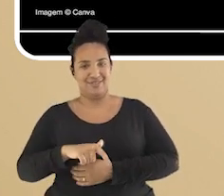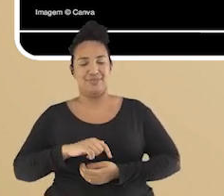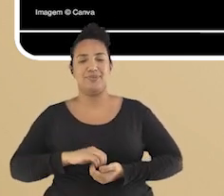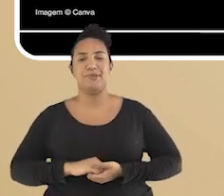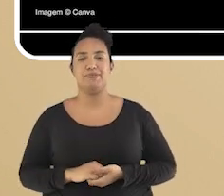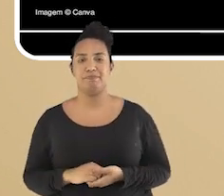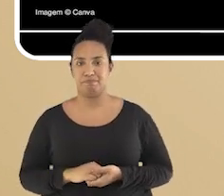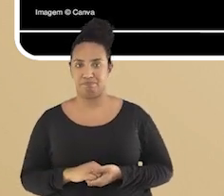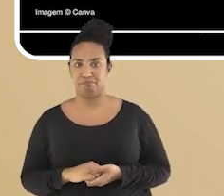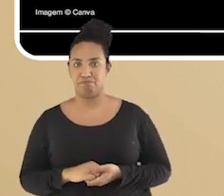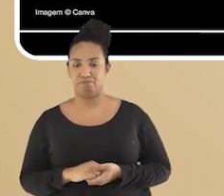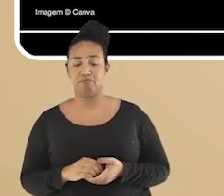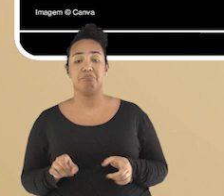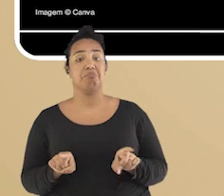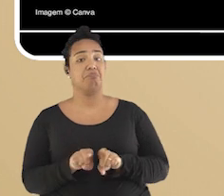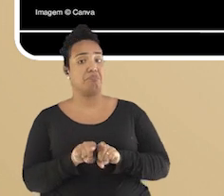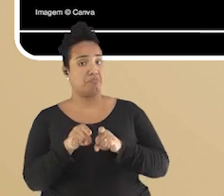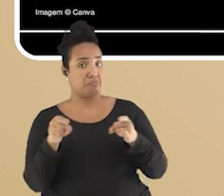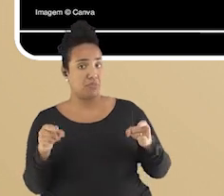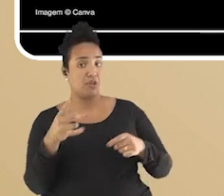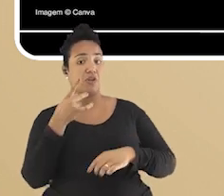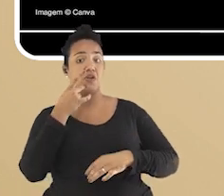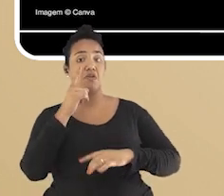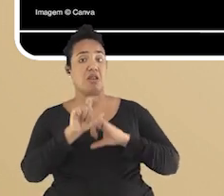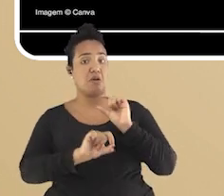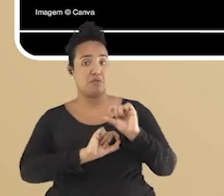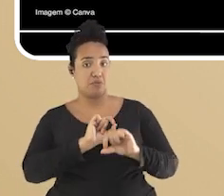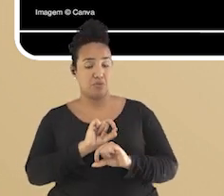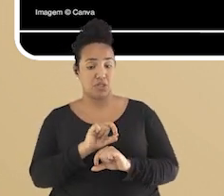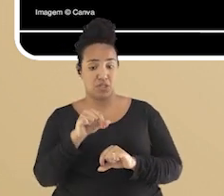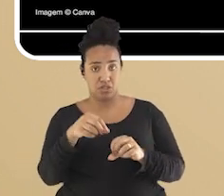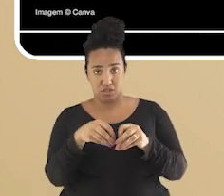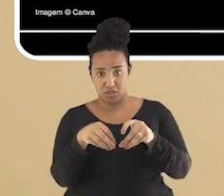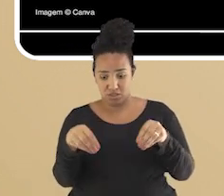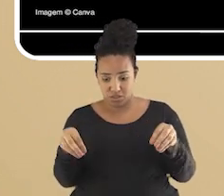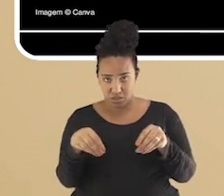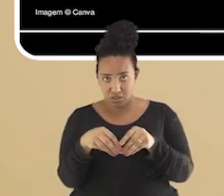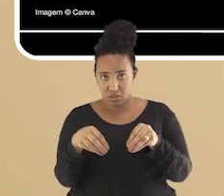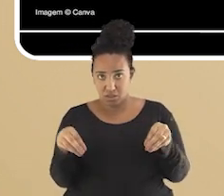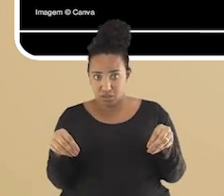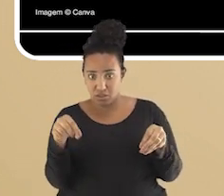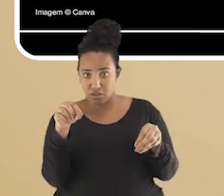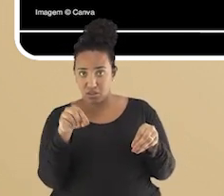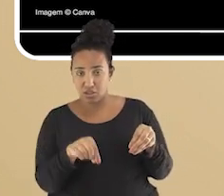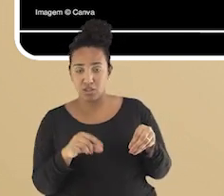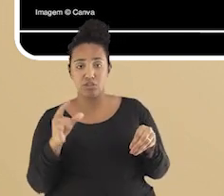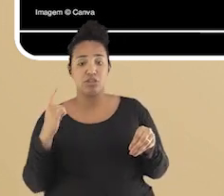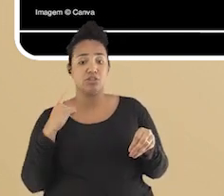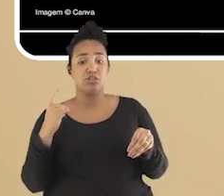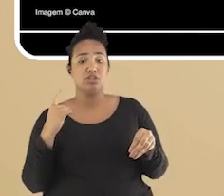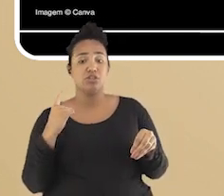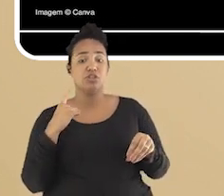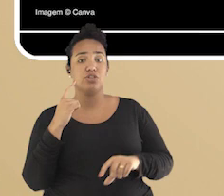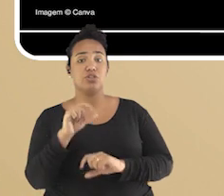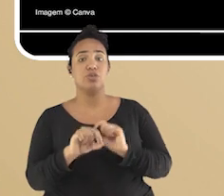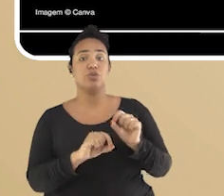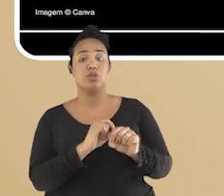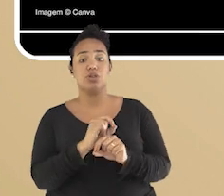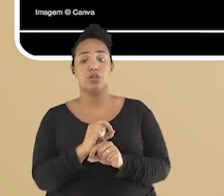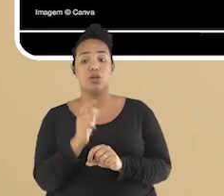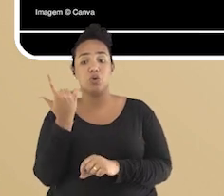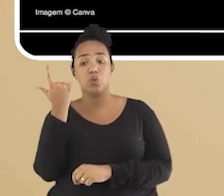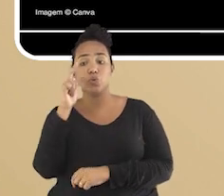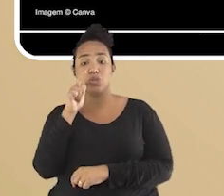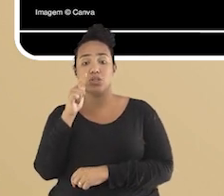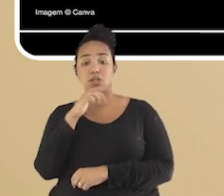novamente. Diziam também que as cinzas que sobravam desse processo tinham a propriedade de ressuscitar